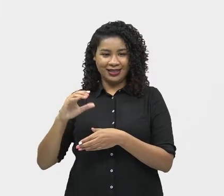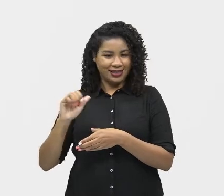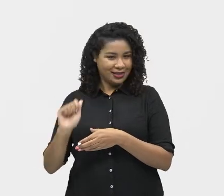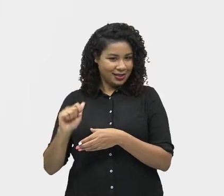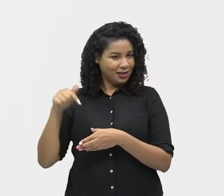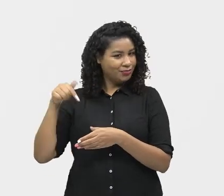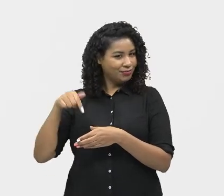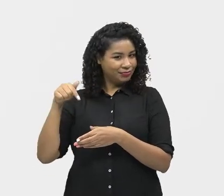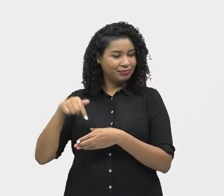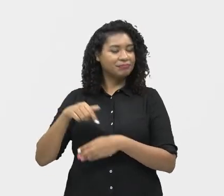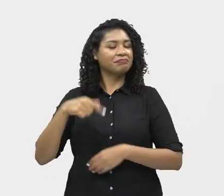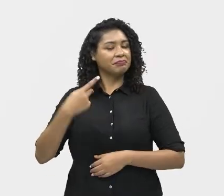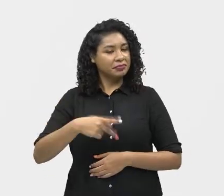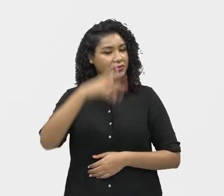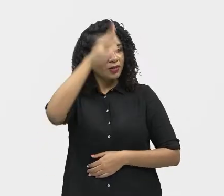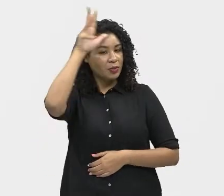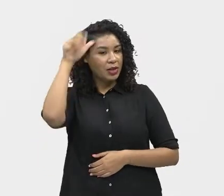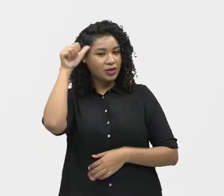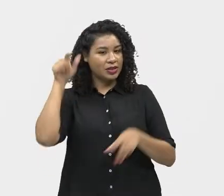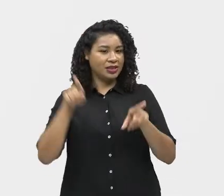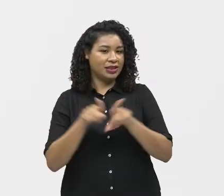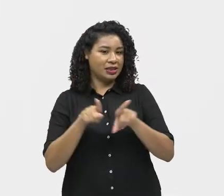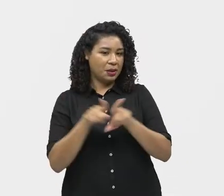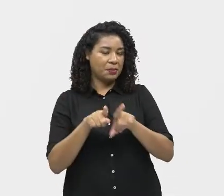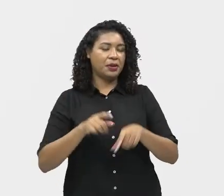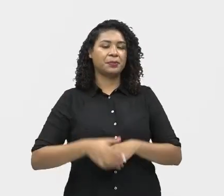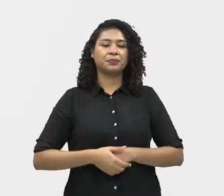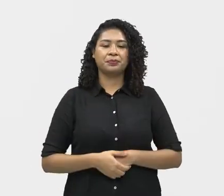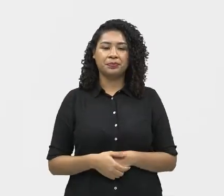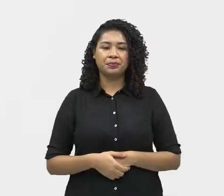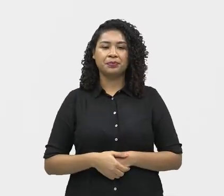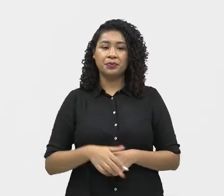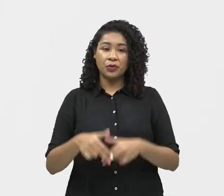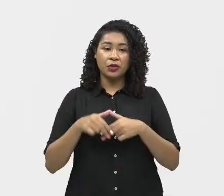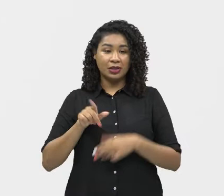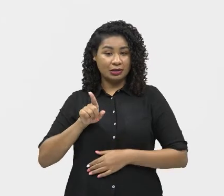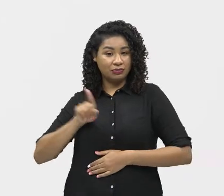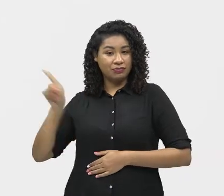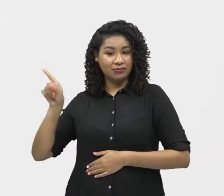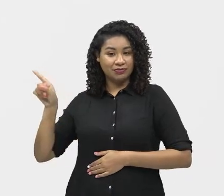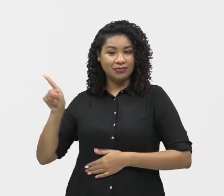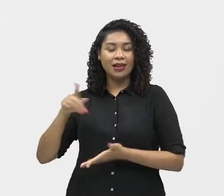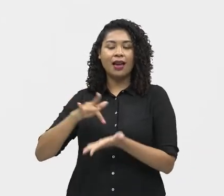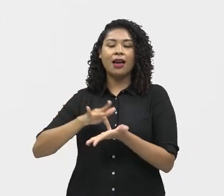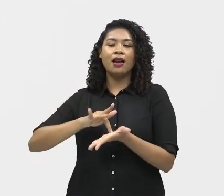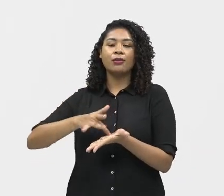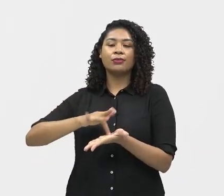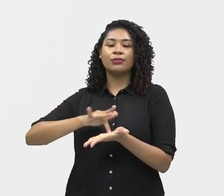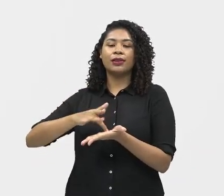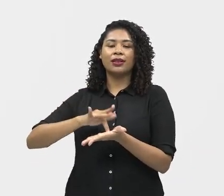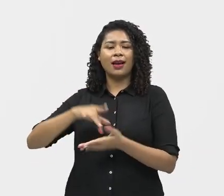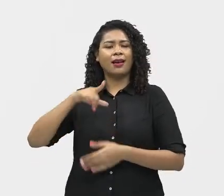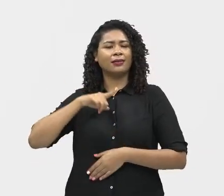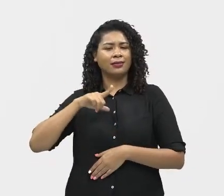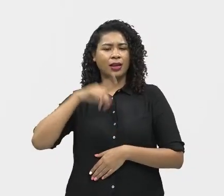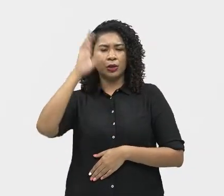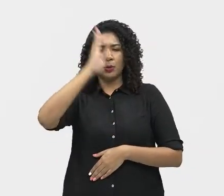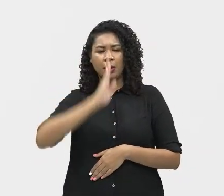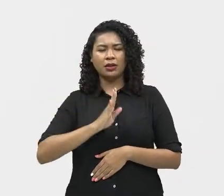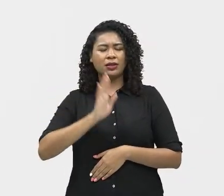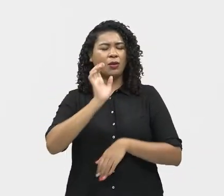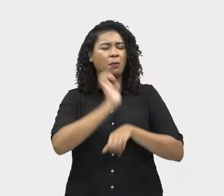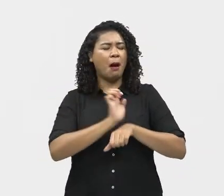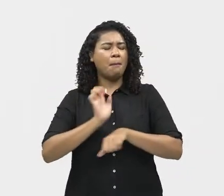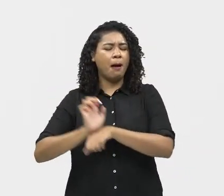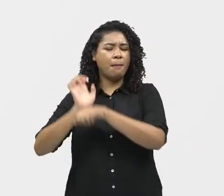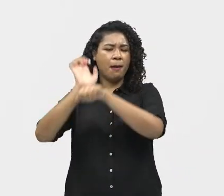dança contemporânea. Então, o balé clássico, ele existe em vários estados do Brasil e